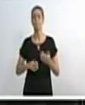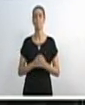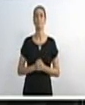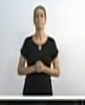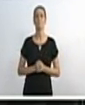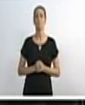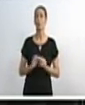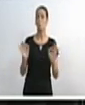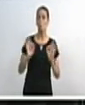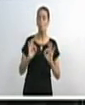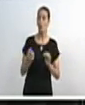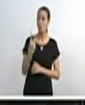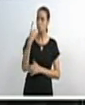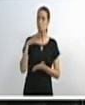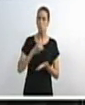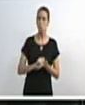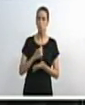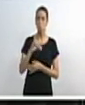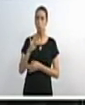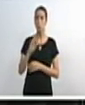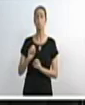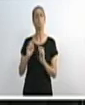Ito, o único inscrito.